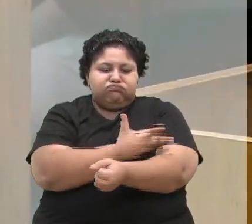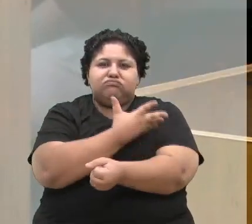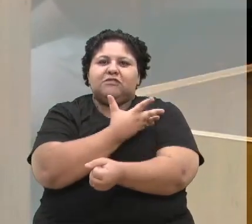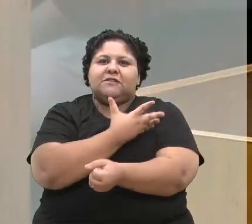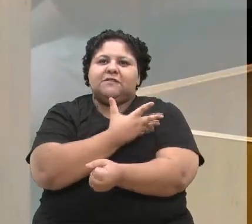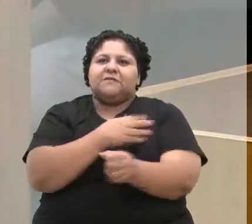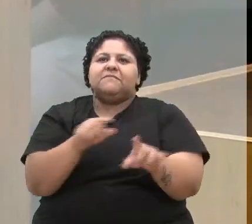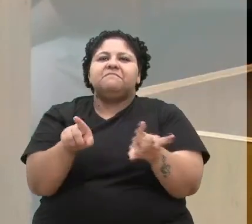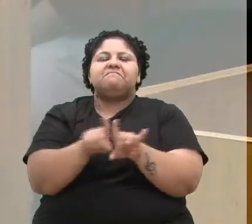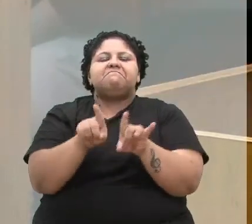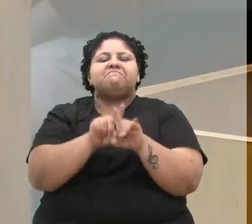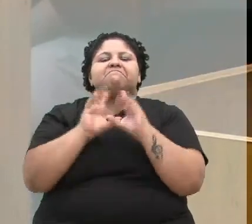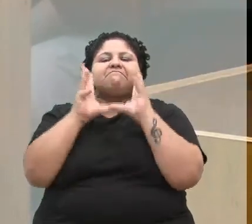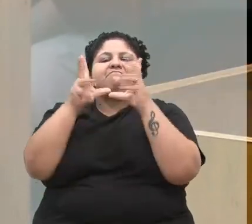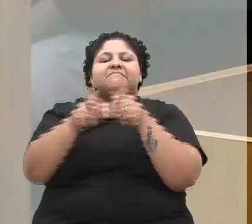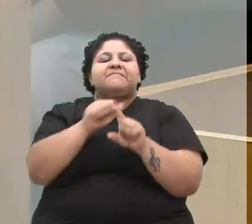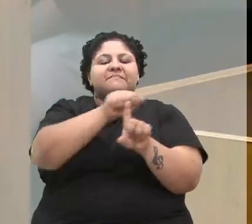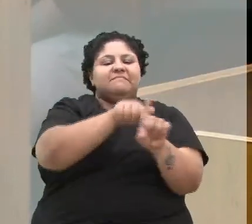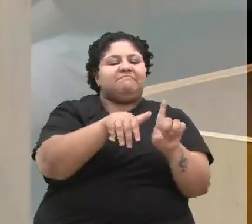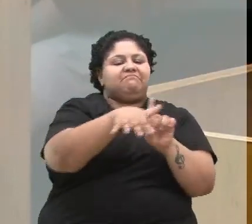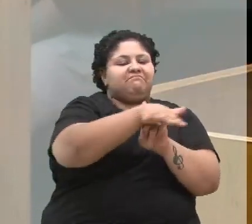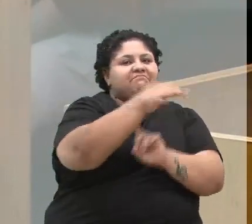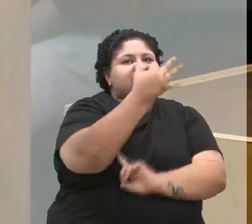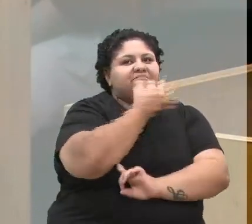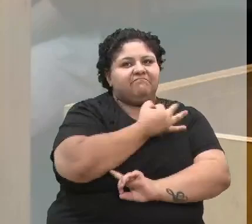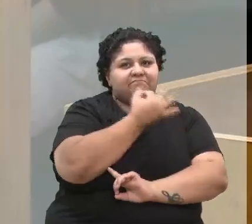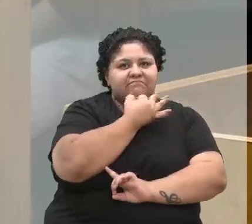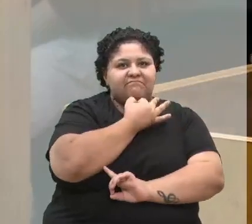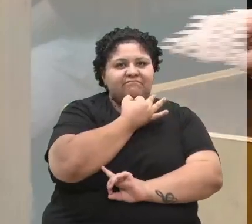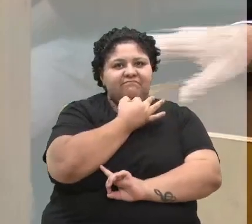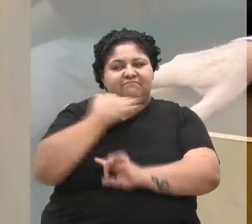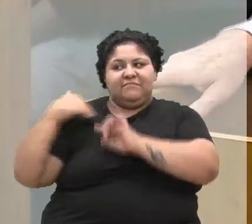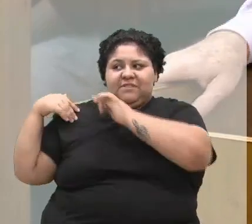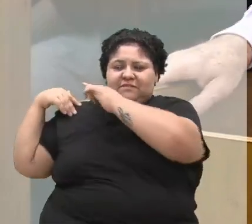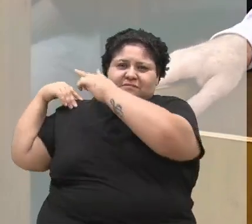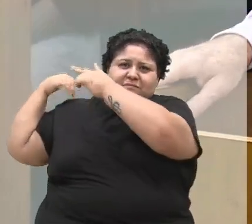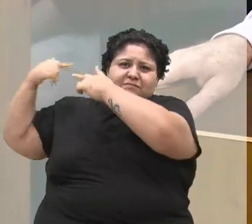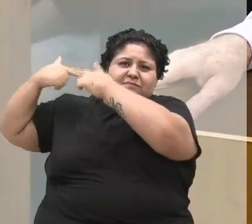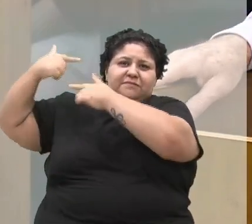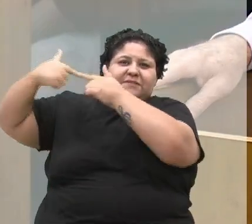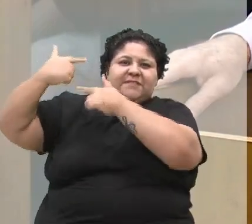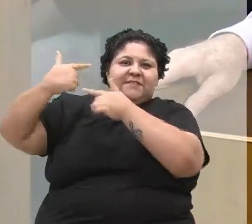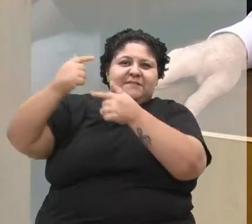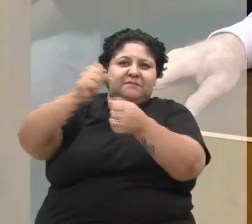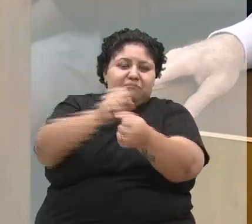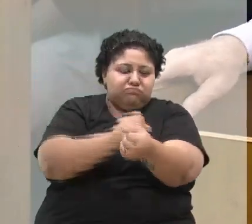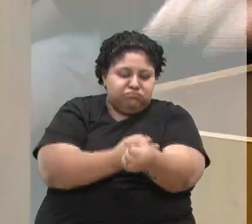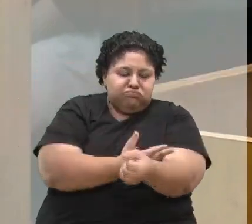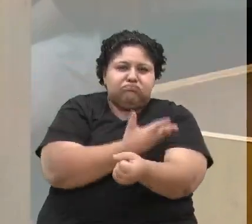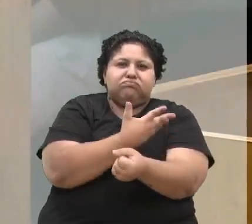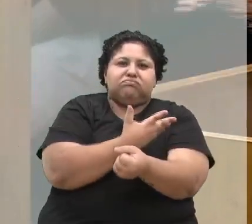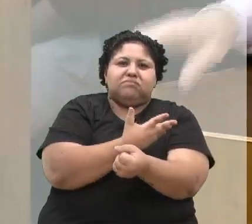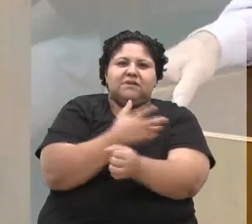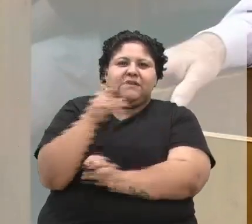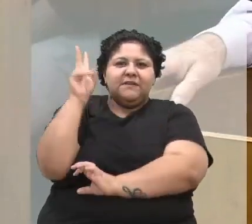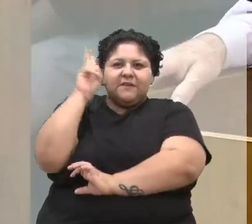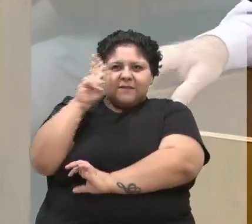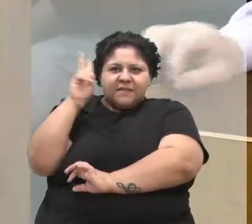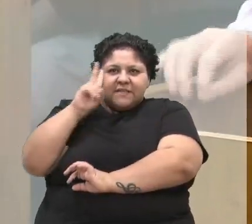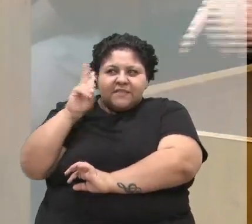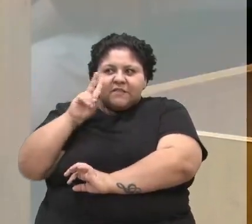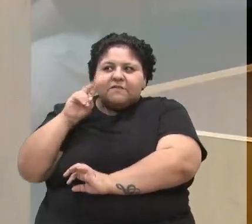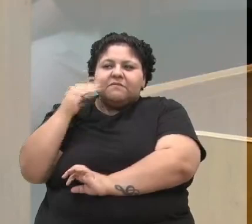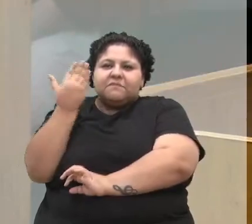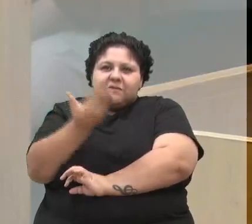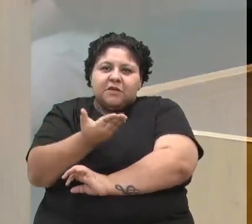deixam toda a sociedade caxiense, todos os tradicionalistas, emocionados pela história de vocês,